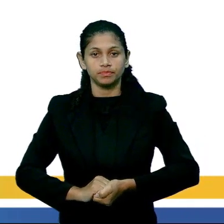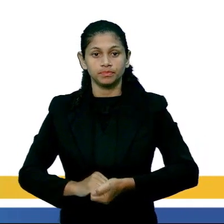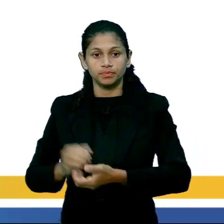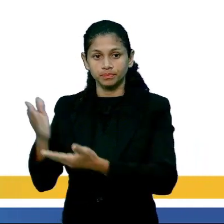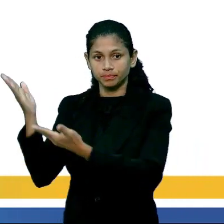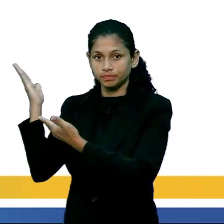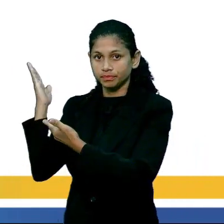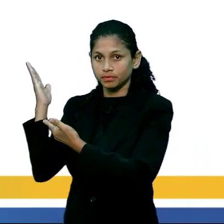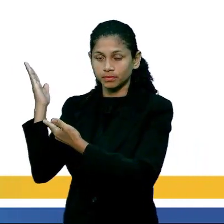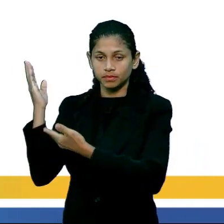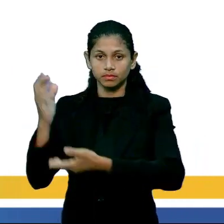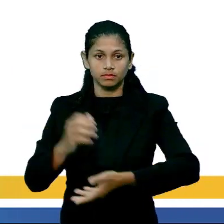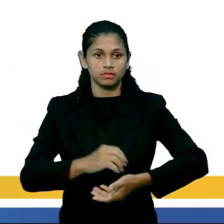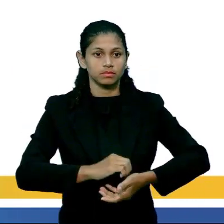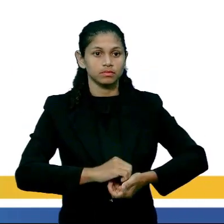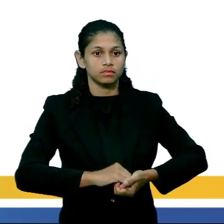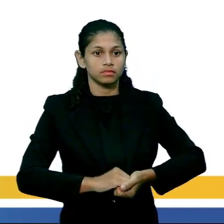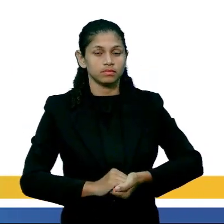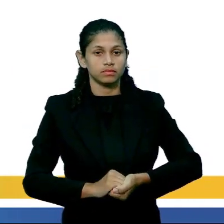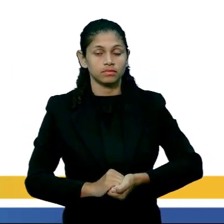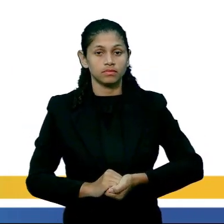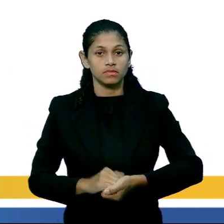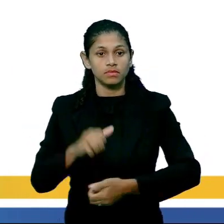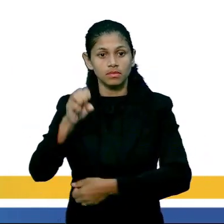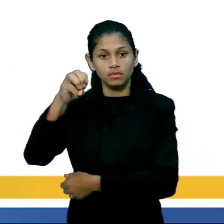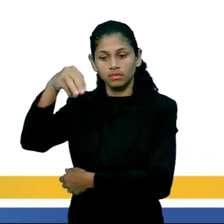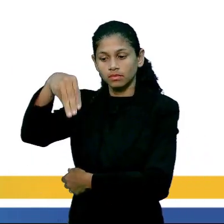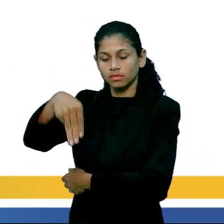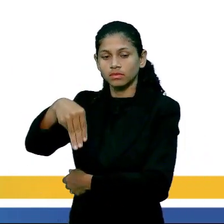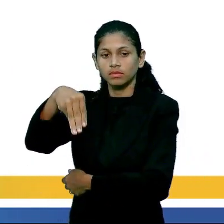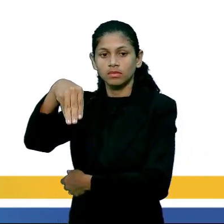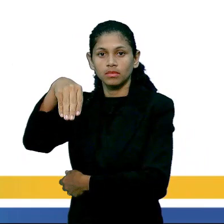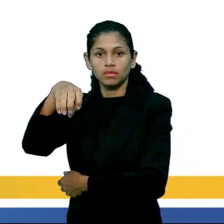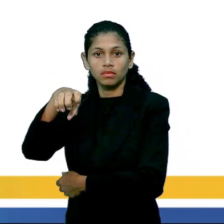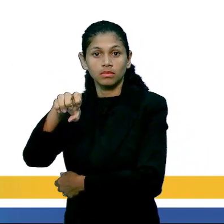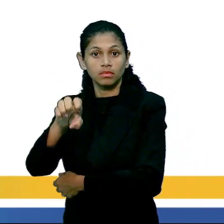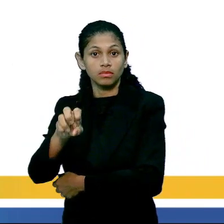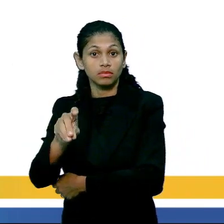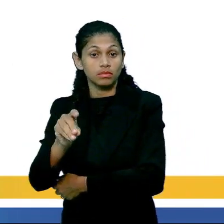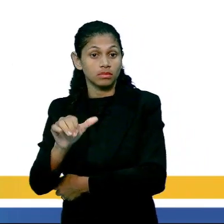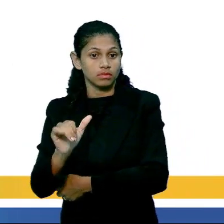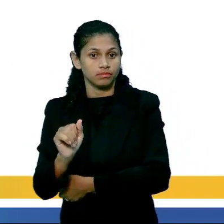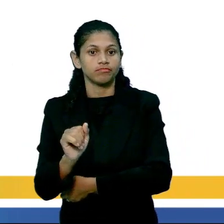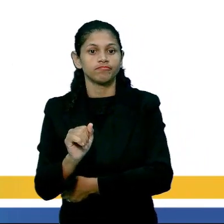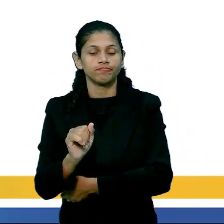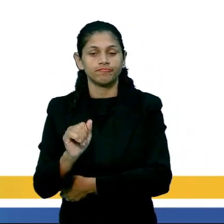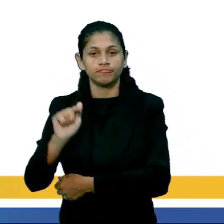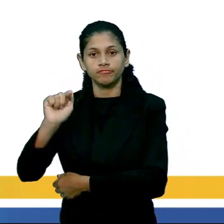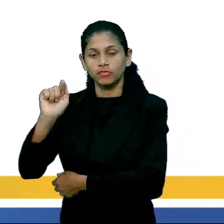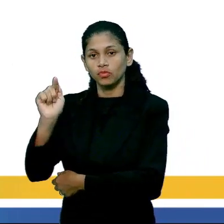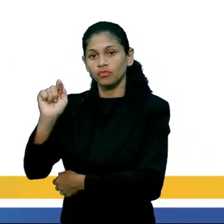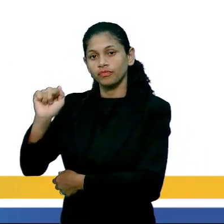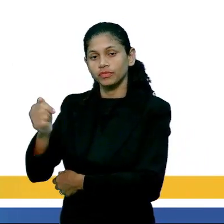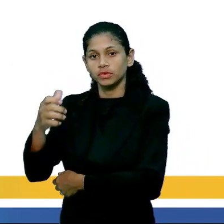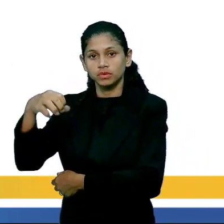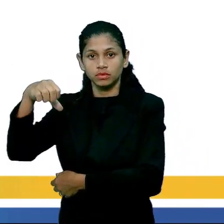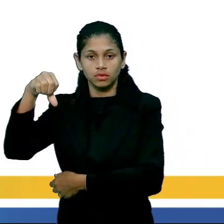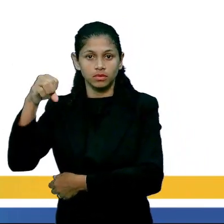Olha aí se a média atual é de 1,93